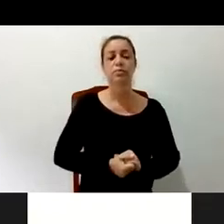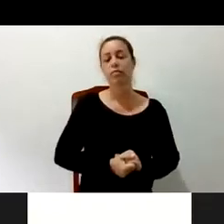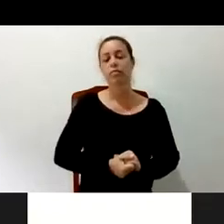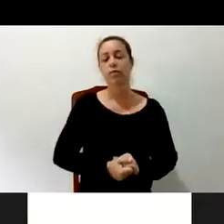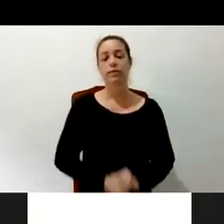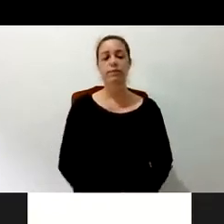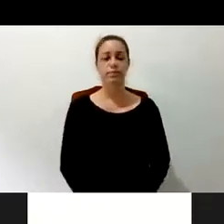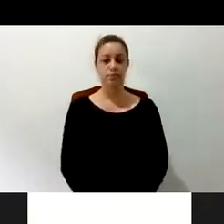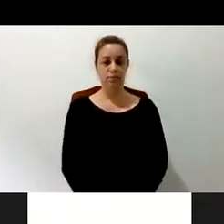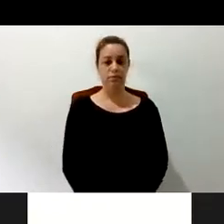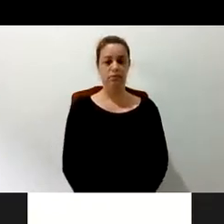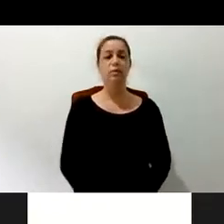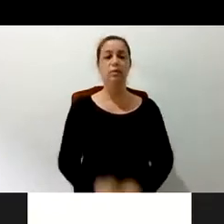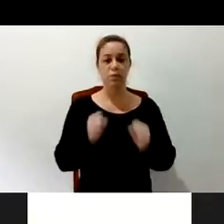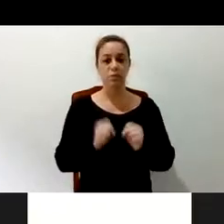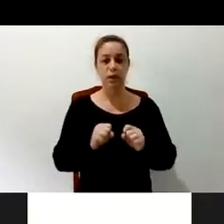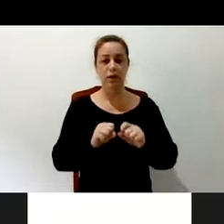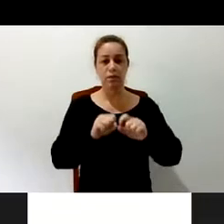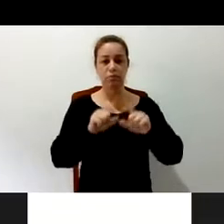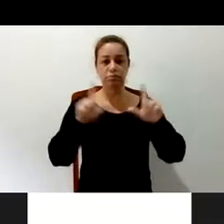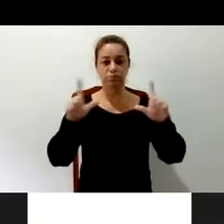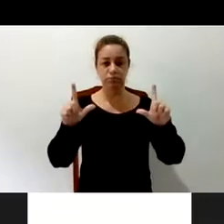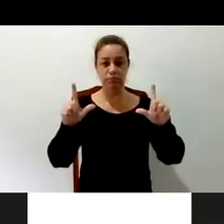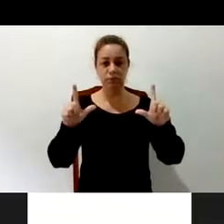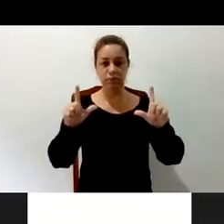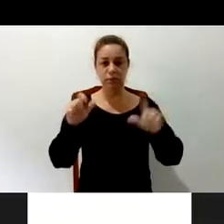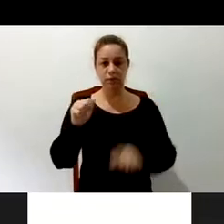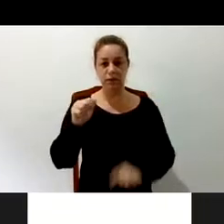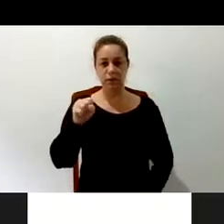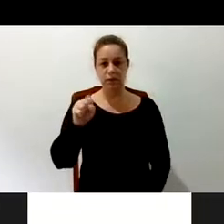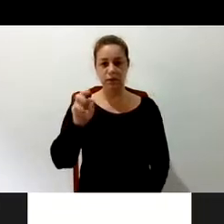Se vocês puderem abrir as câmeras, Astrid,